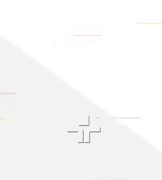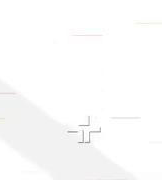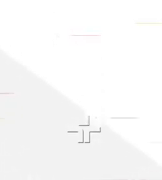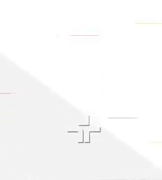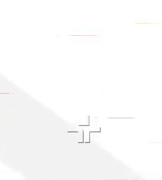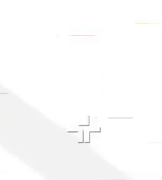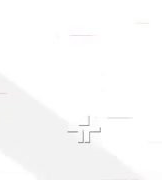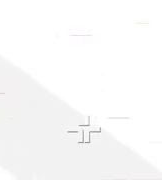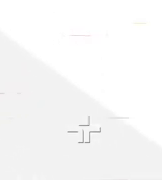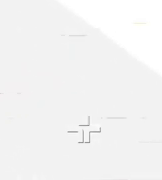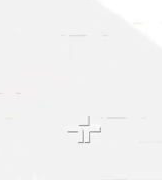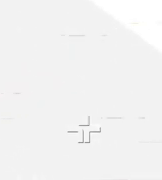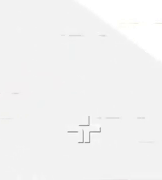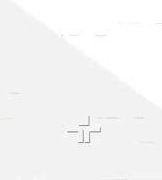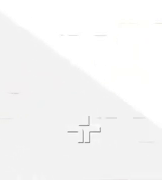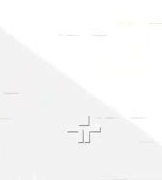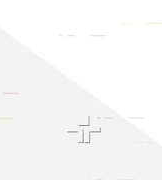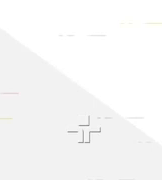quiser.